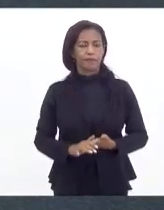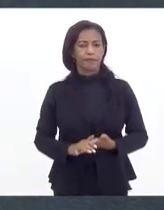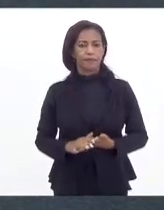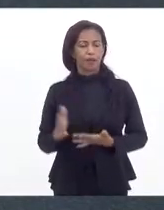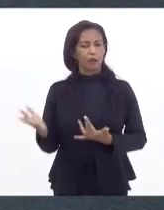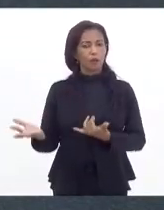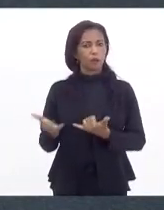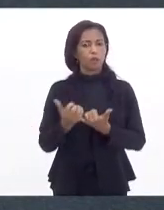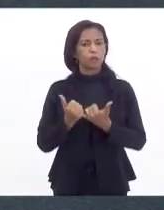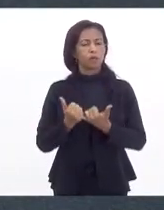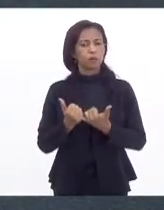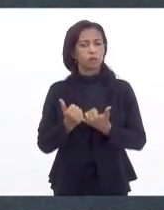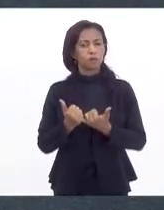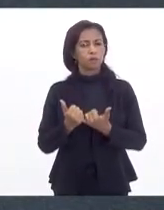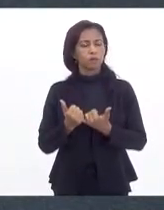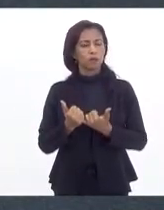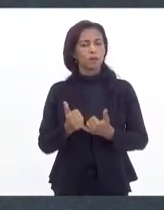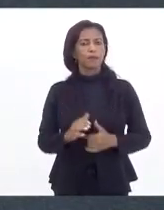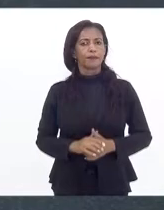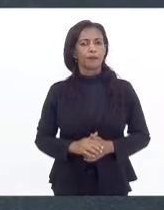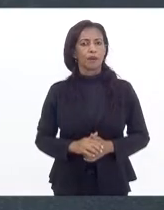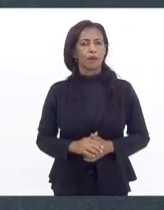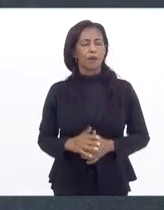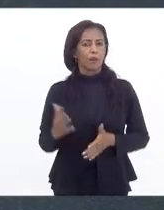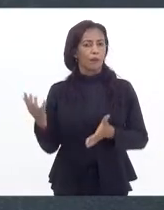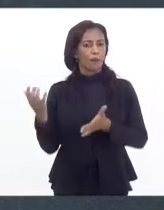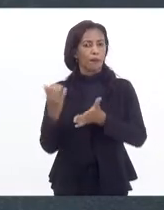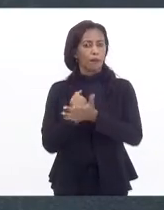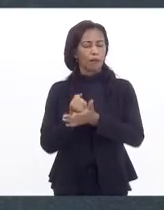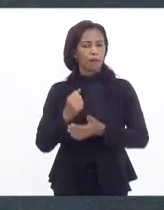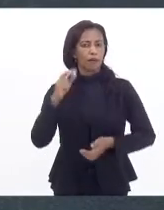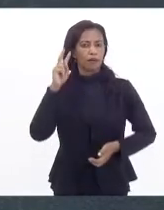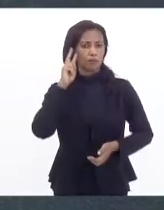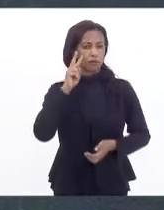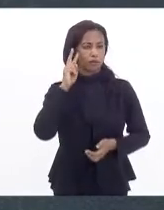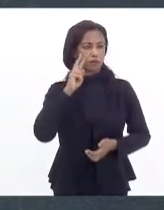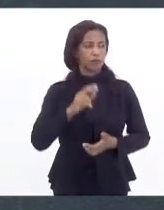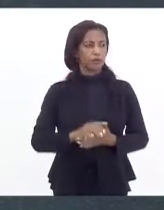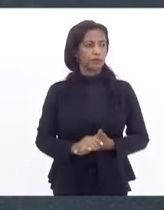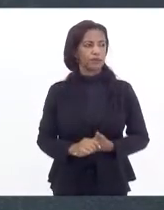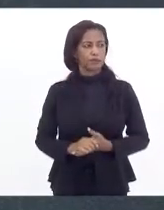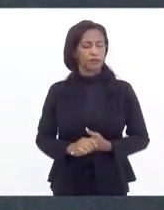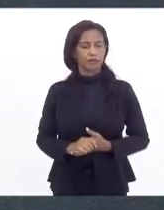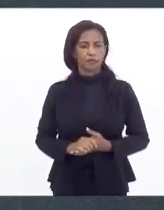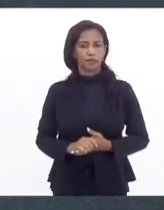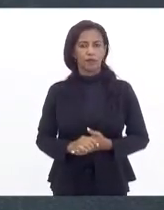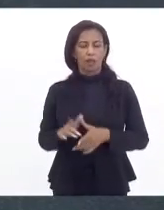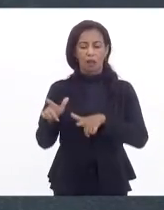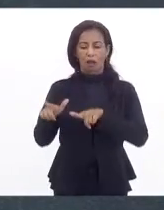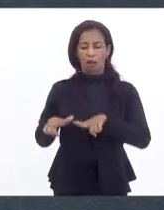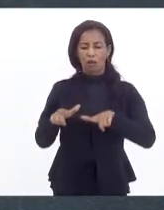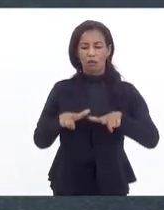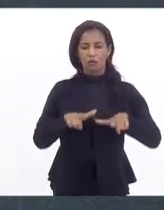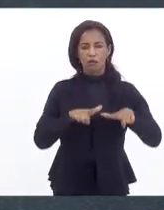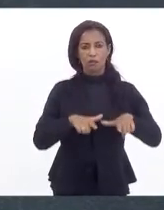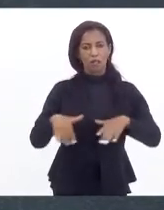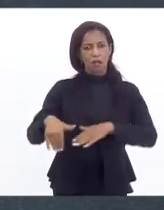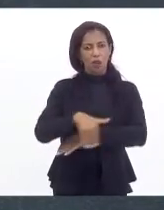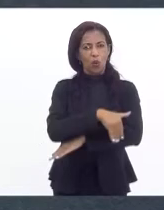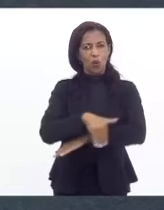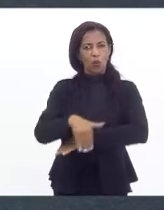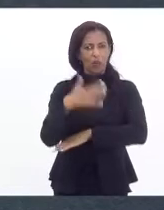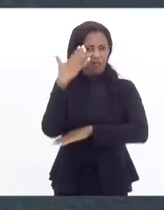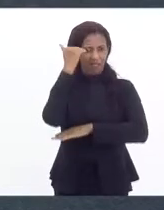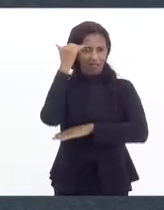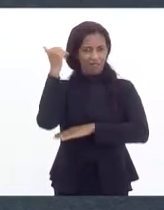tombar, para fazer o tombamento como patrimônio histórico da Calçada da Fama, mas também poder